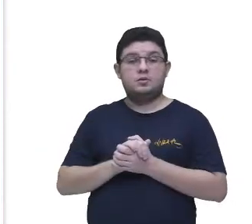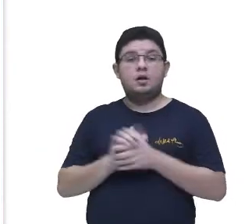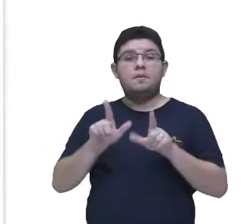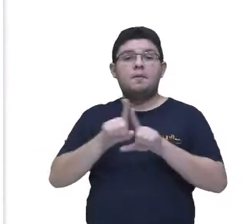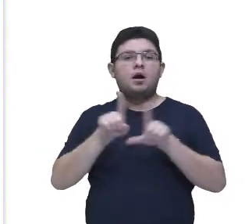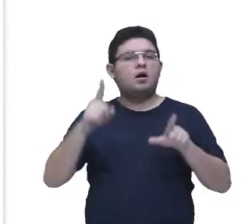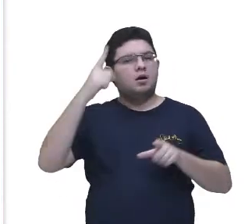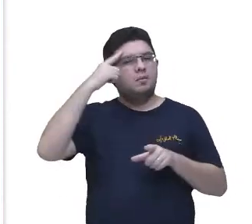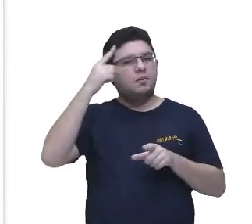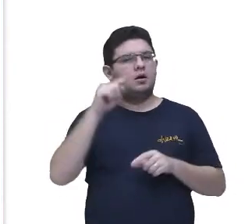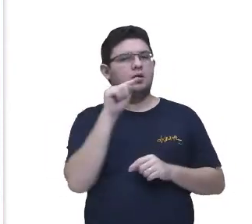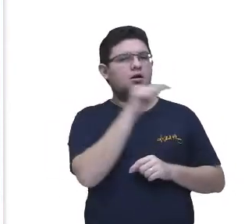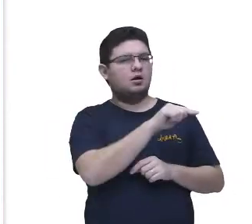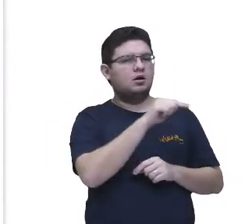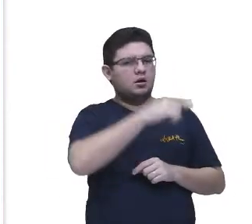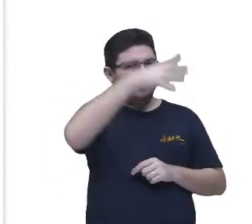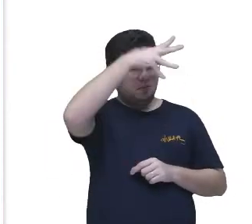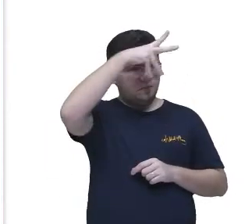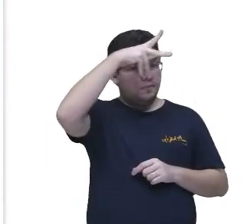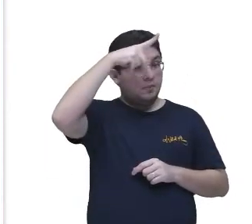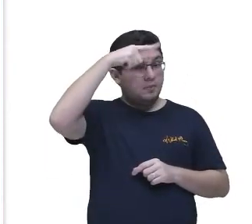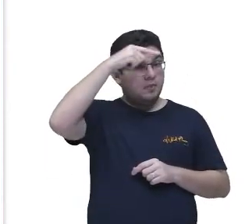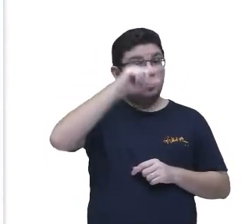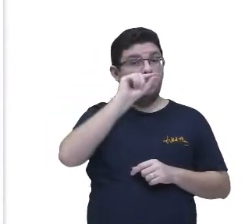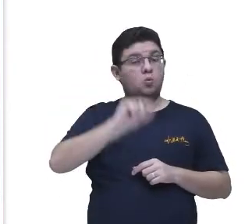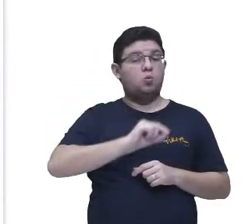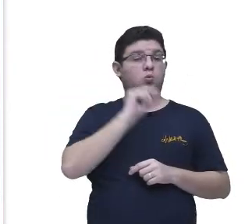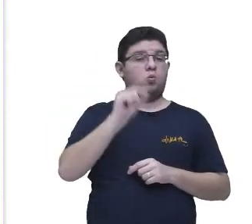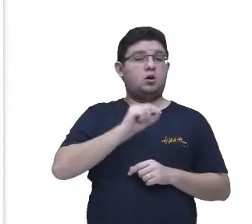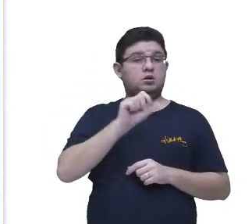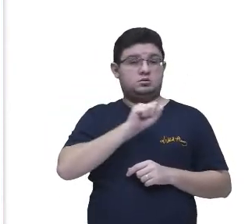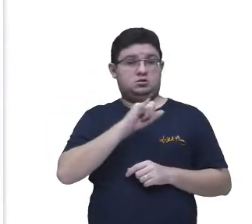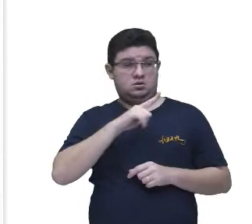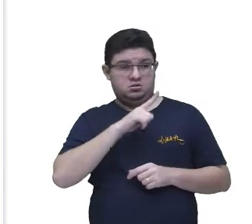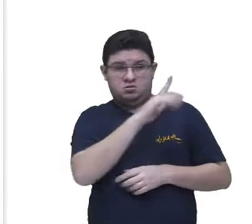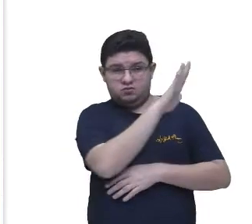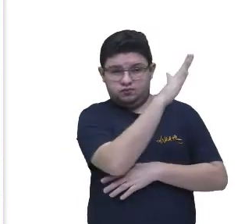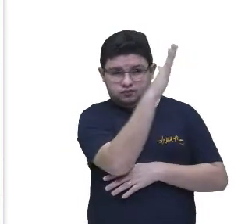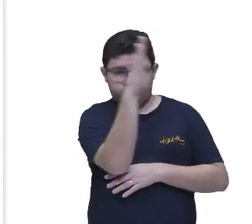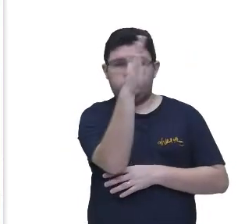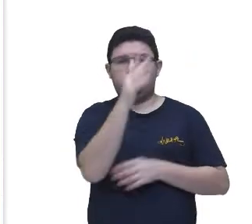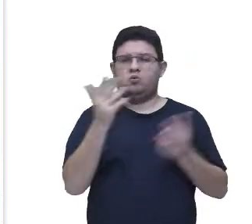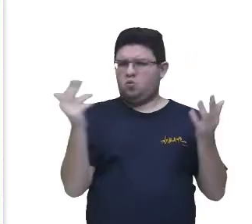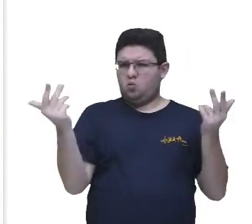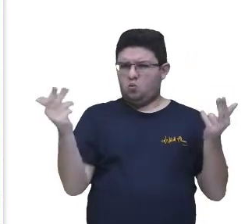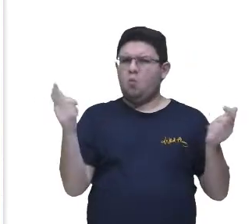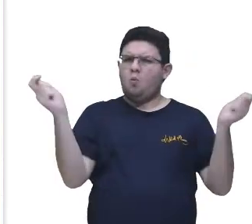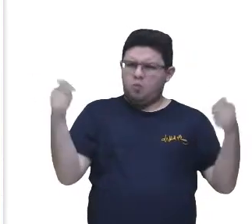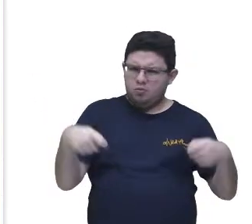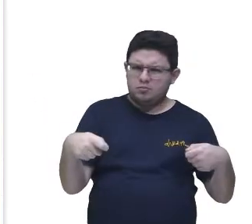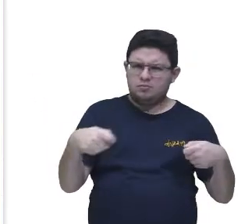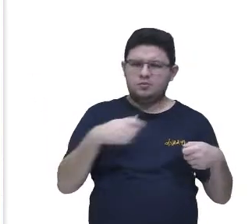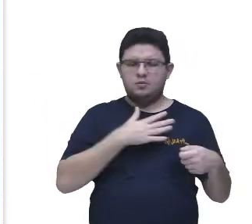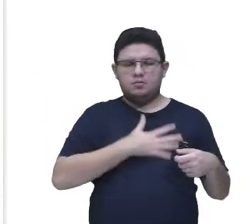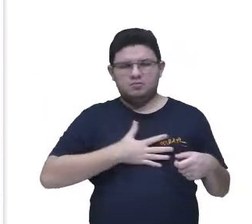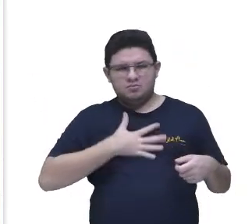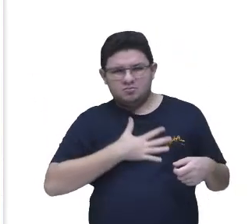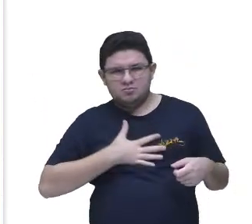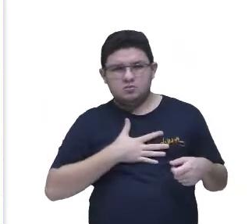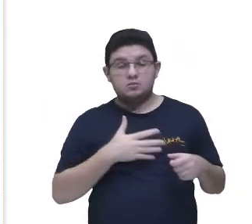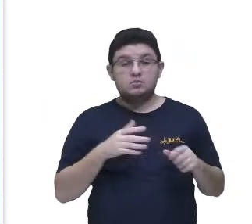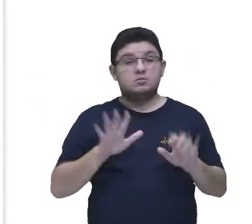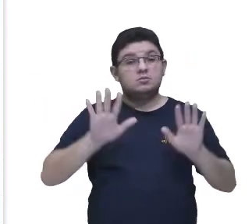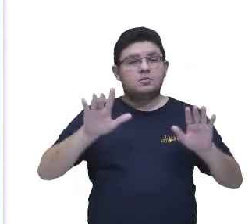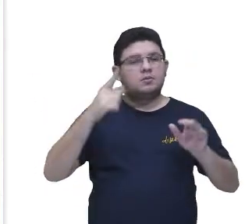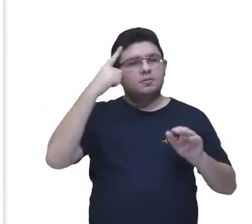seria também um clima mais agradável? Não vamos dizer que nosso clima equatorial vai ser temperaturas super baixas, não, mas